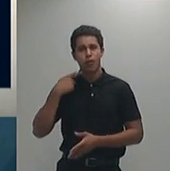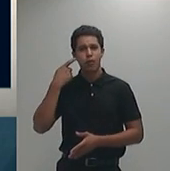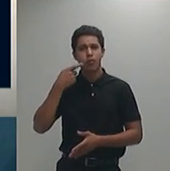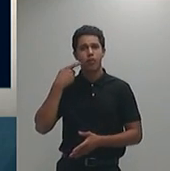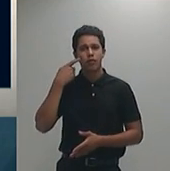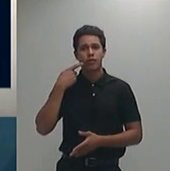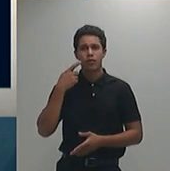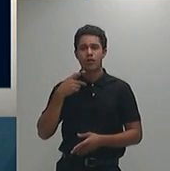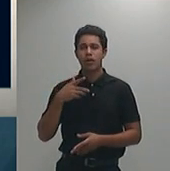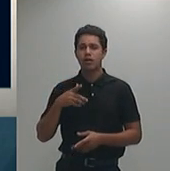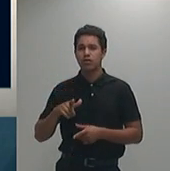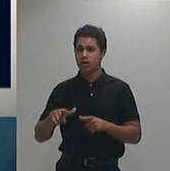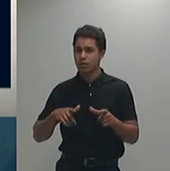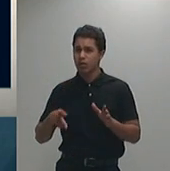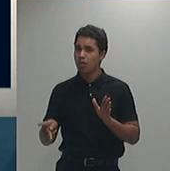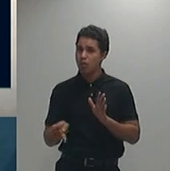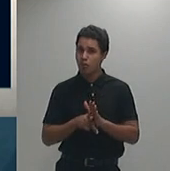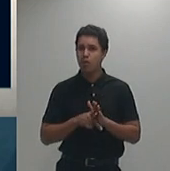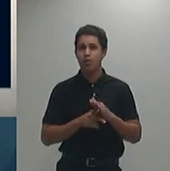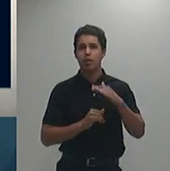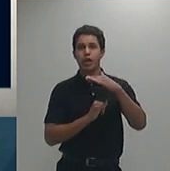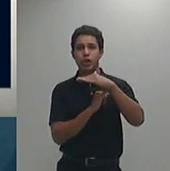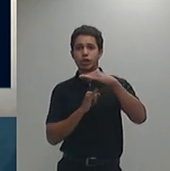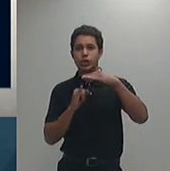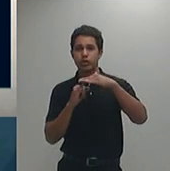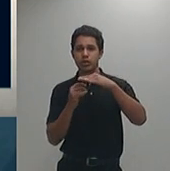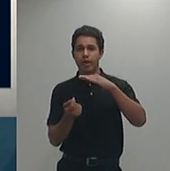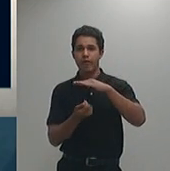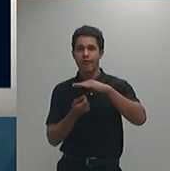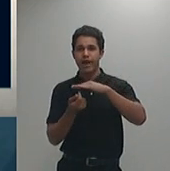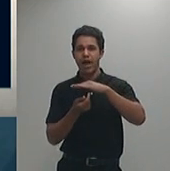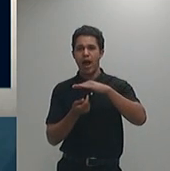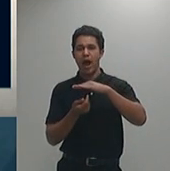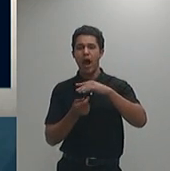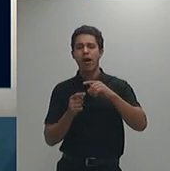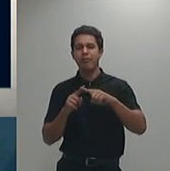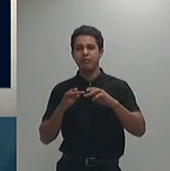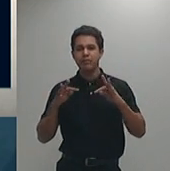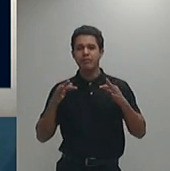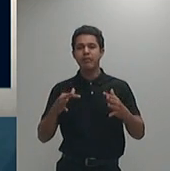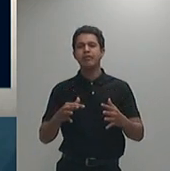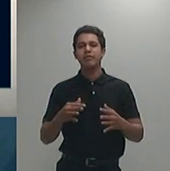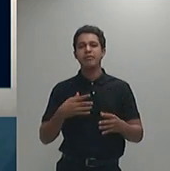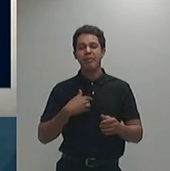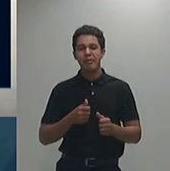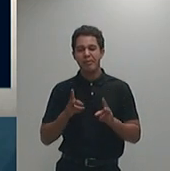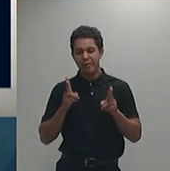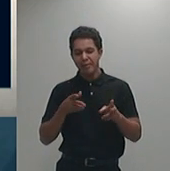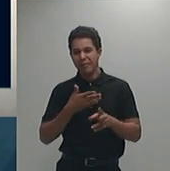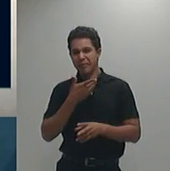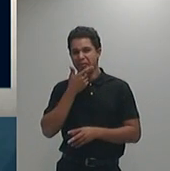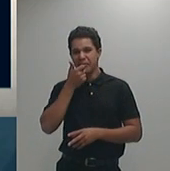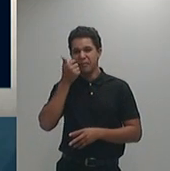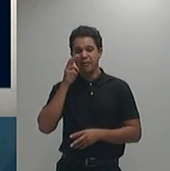funcionário da própria instituição financeira contudo conforme melhor se verá a seguir a